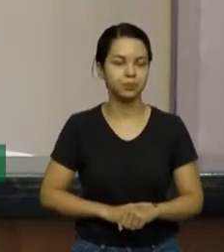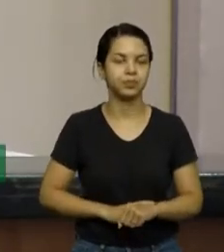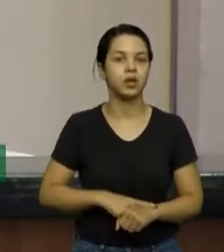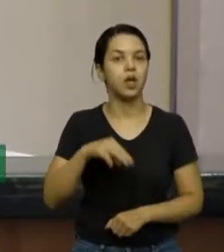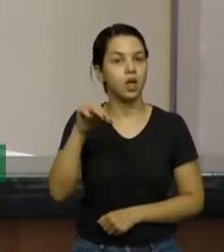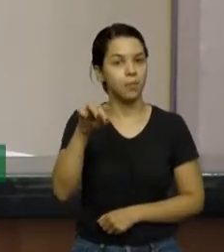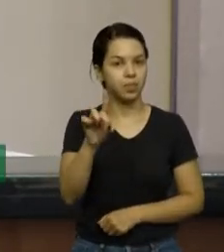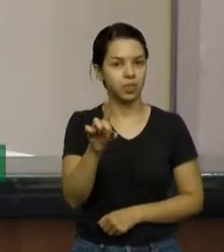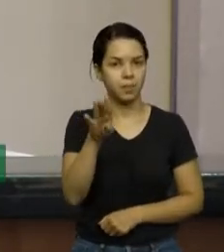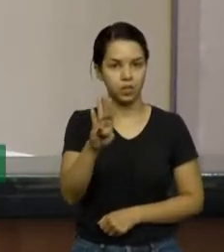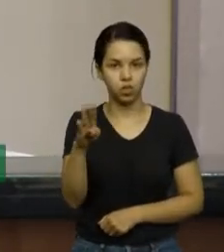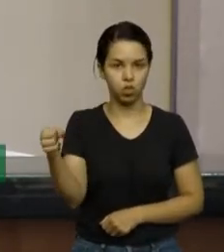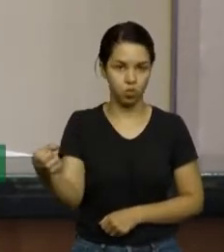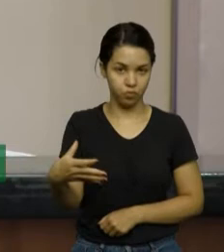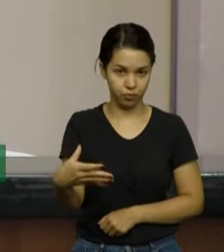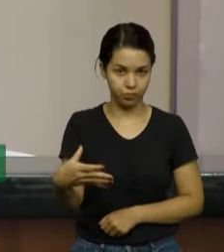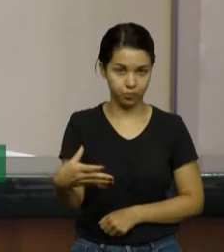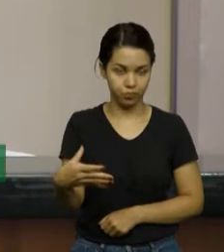MDB novo.